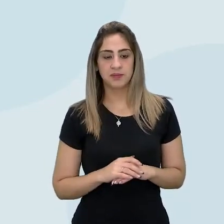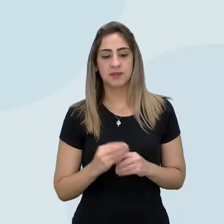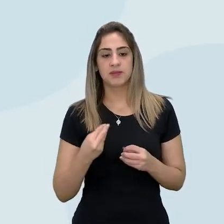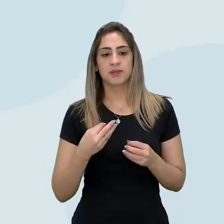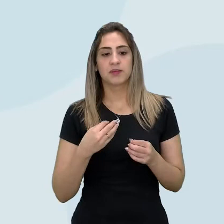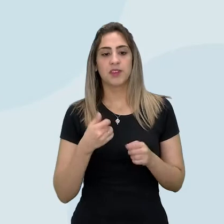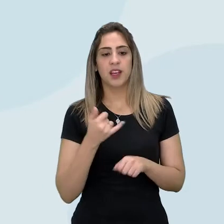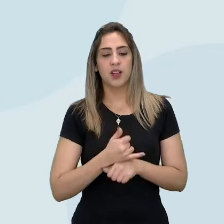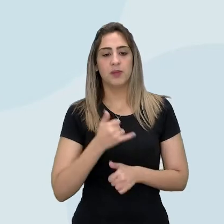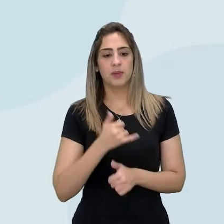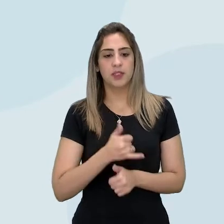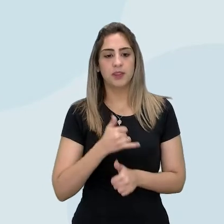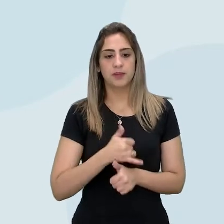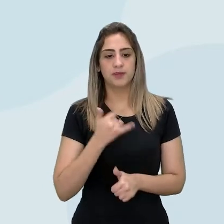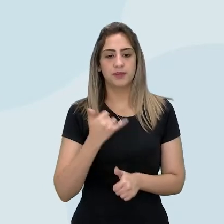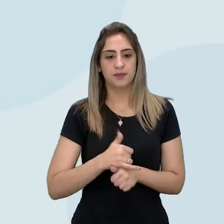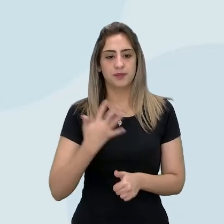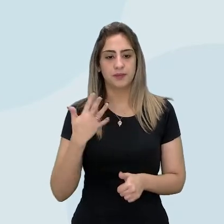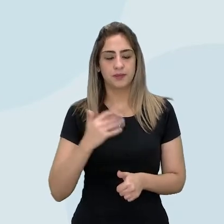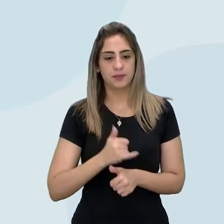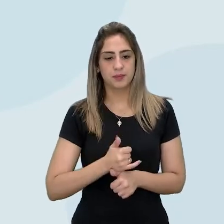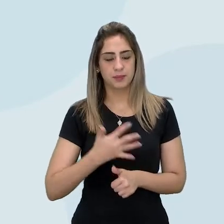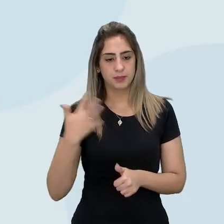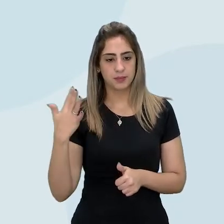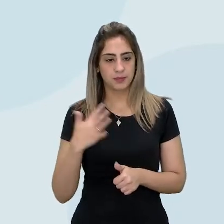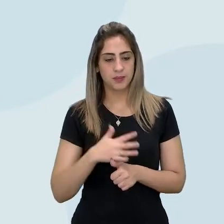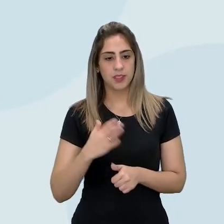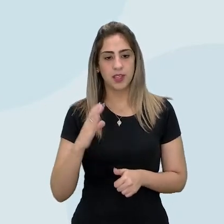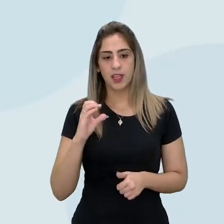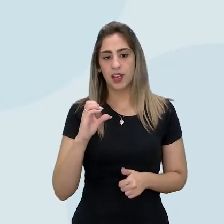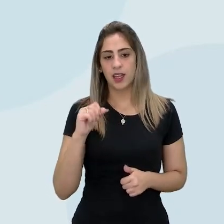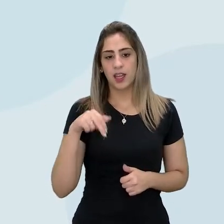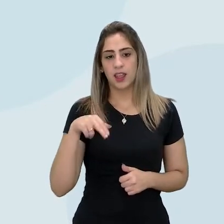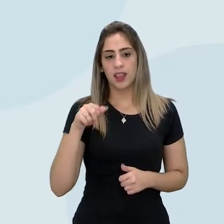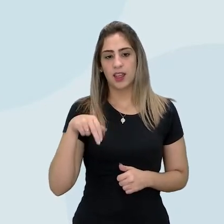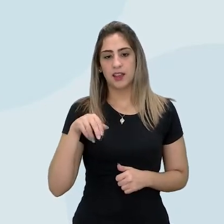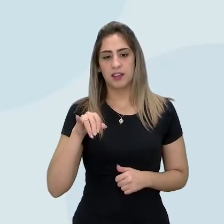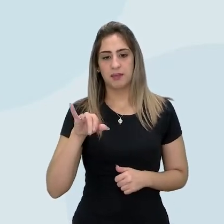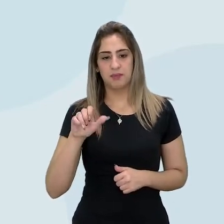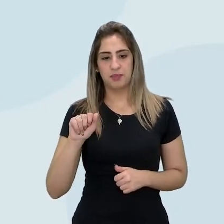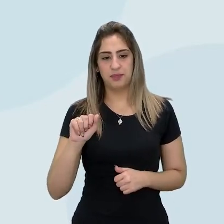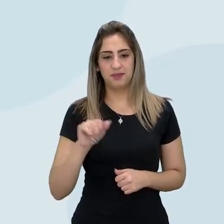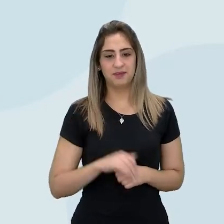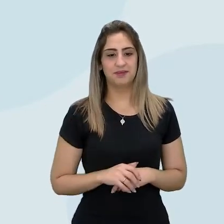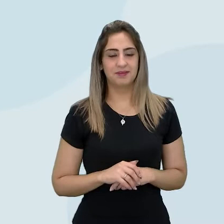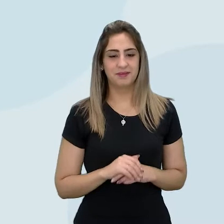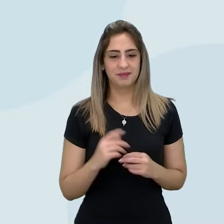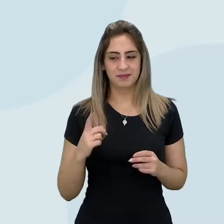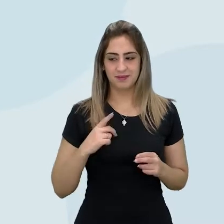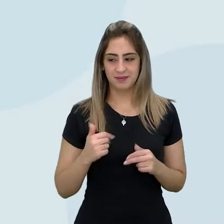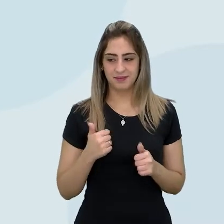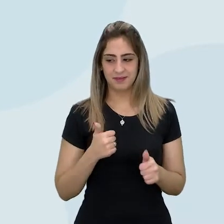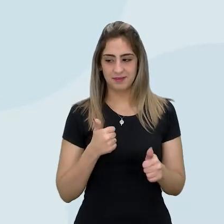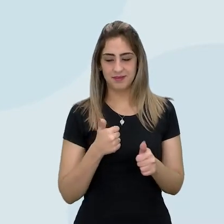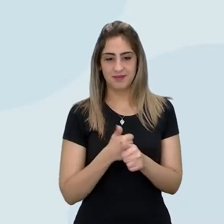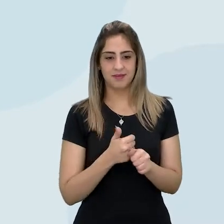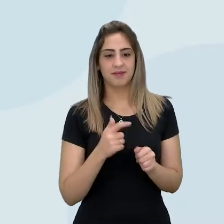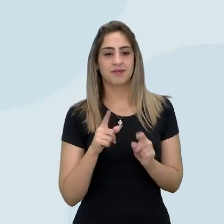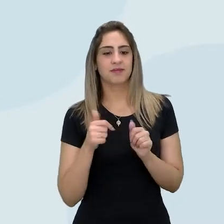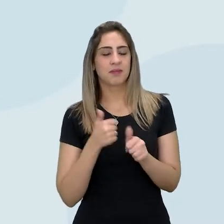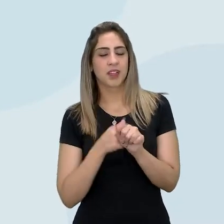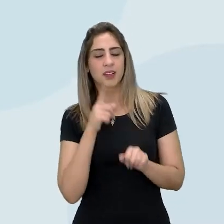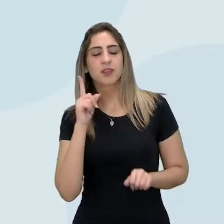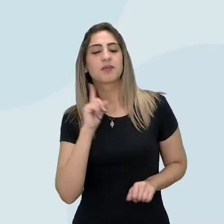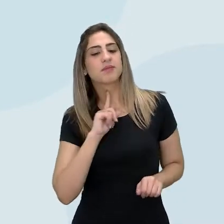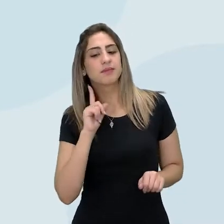alumínio e arsênico. Já em relação à cananéia, os índices eram intermediários quando se analisou o